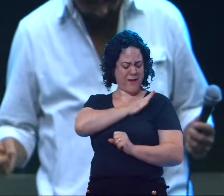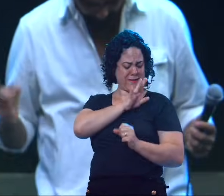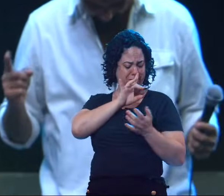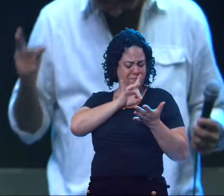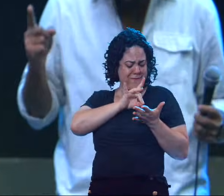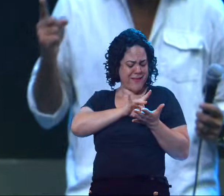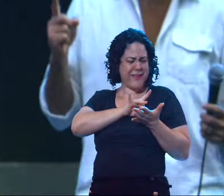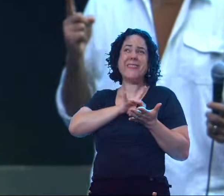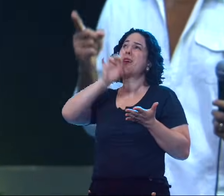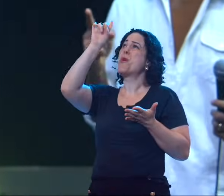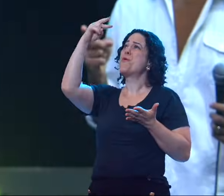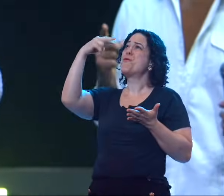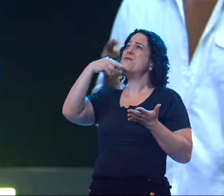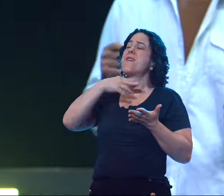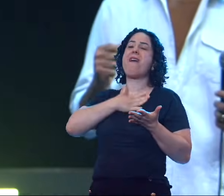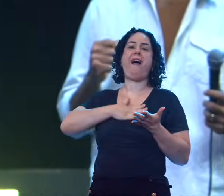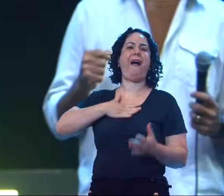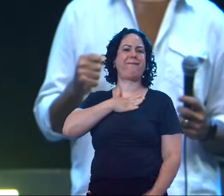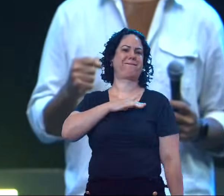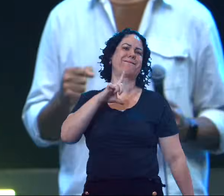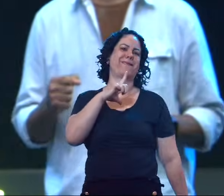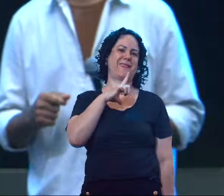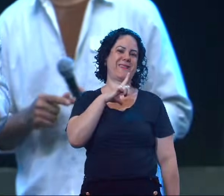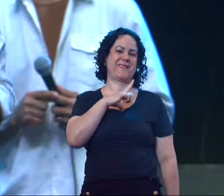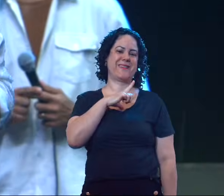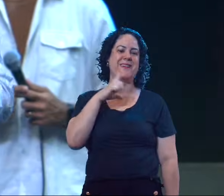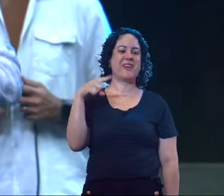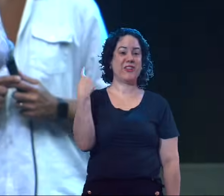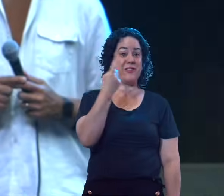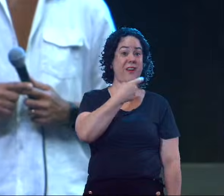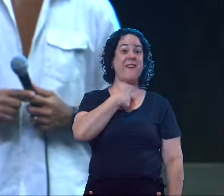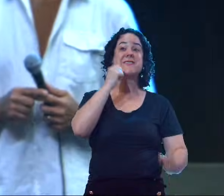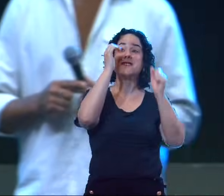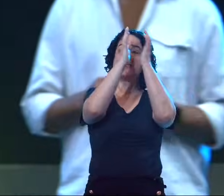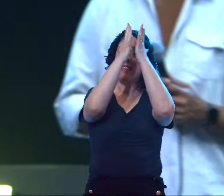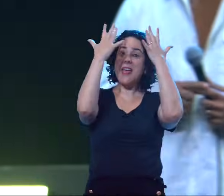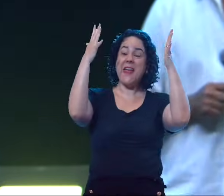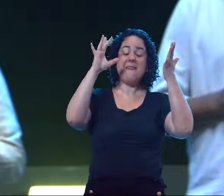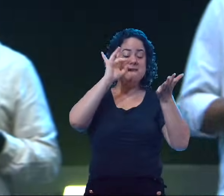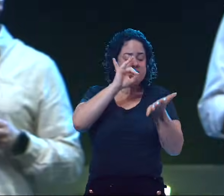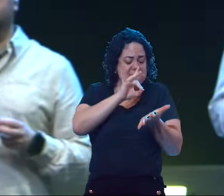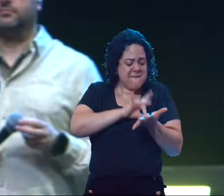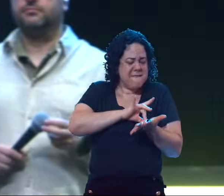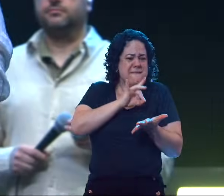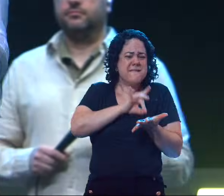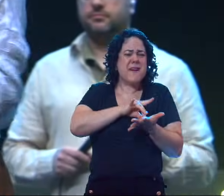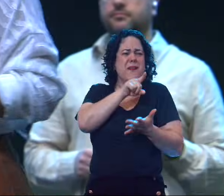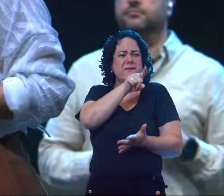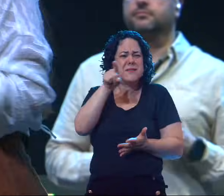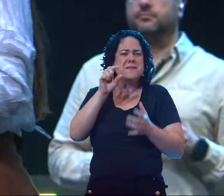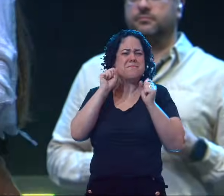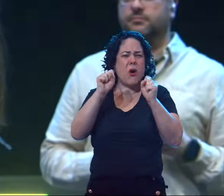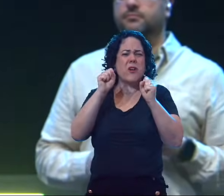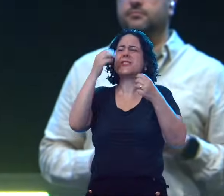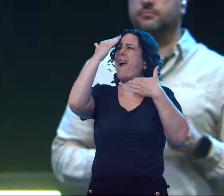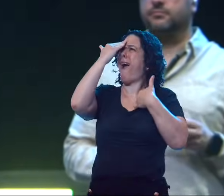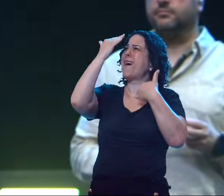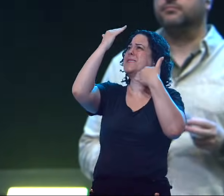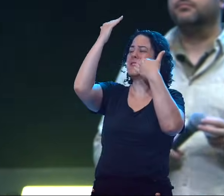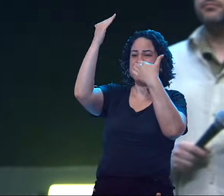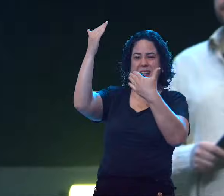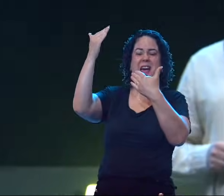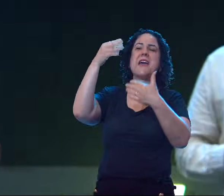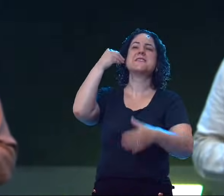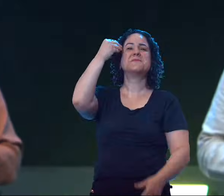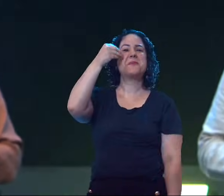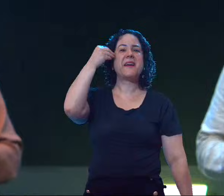Deus, amém? Então, enquanto nós celebramos aqui, que lá do fundo você possa viver em gratidão e